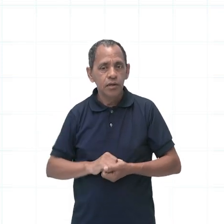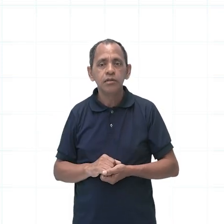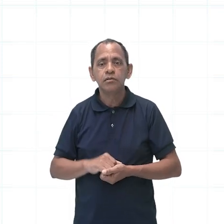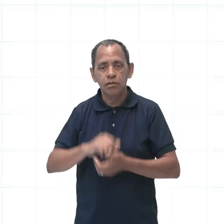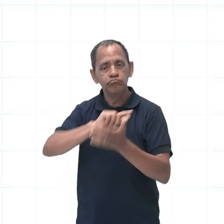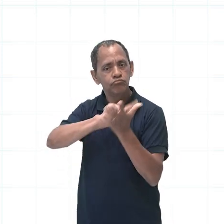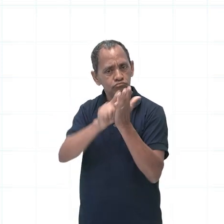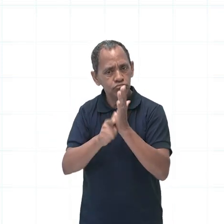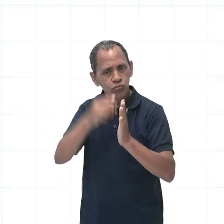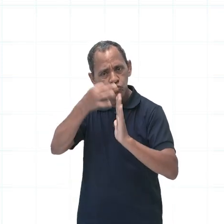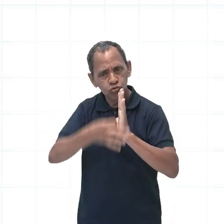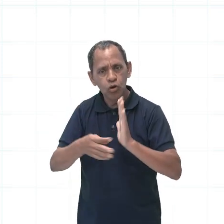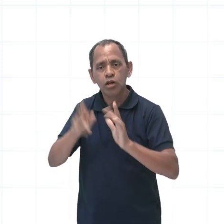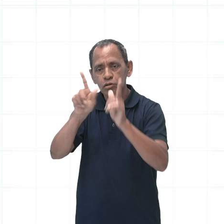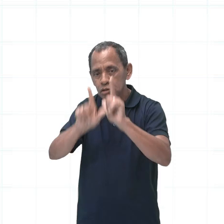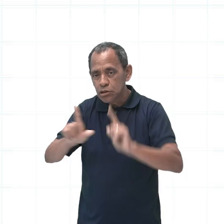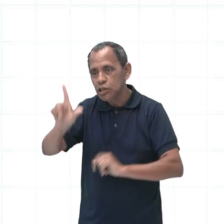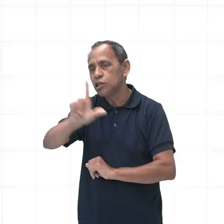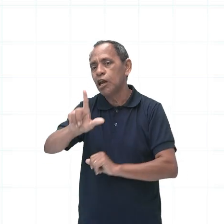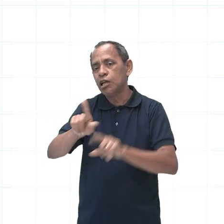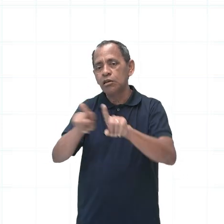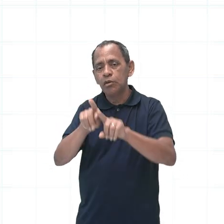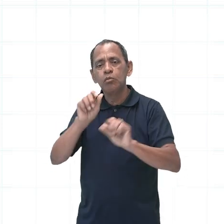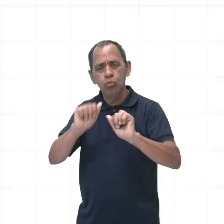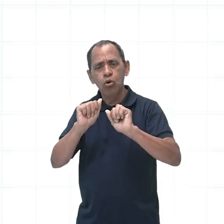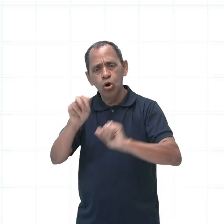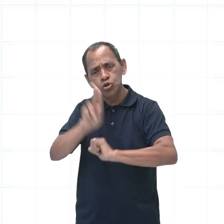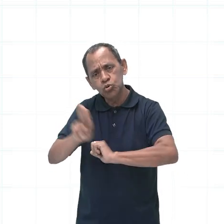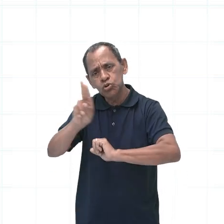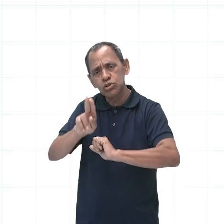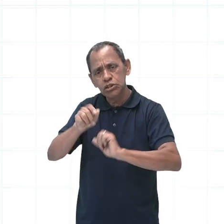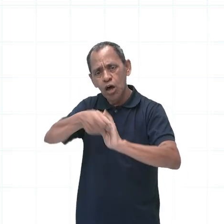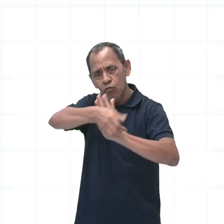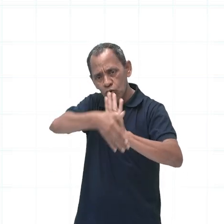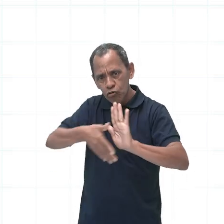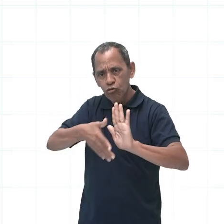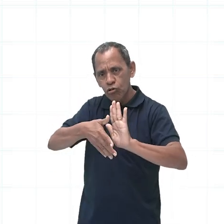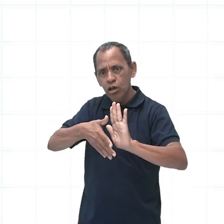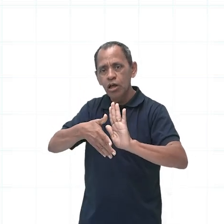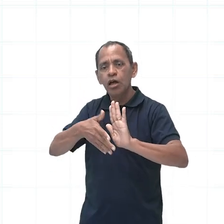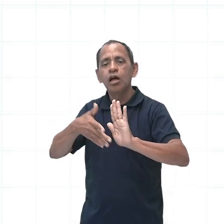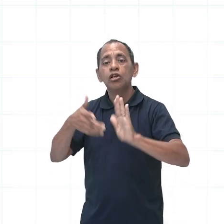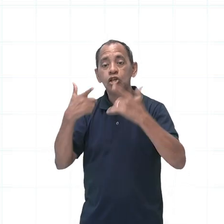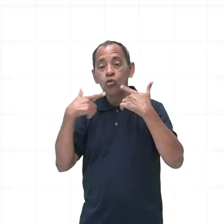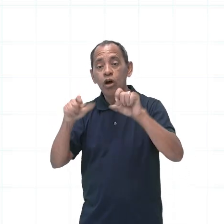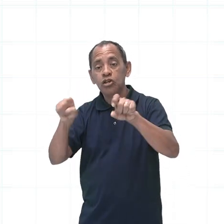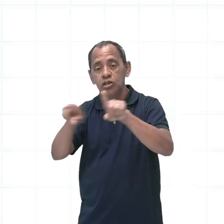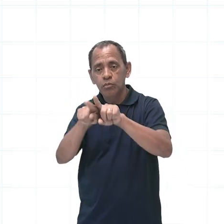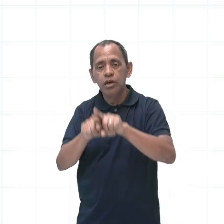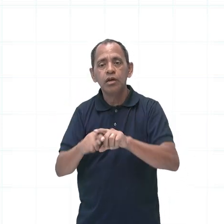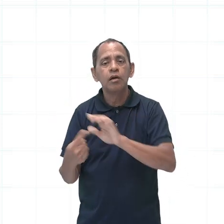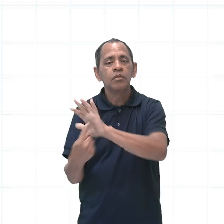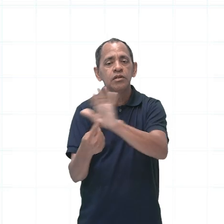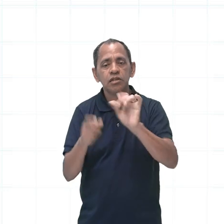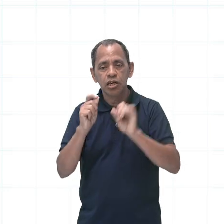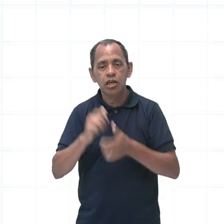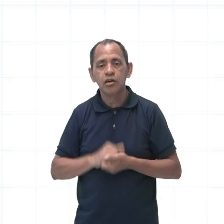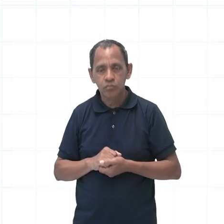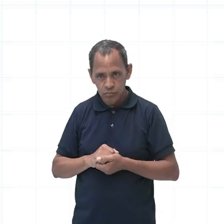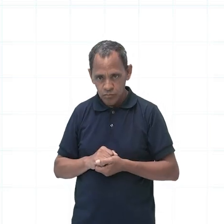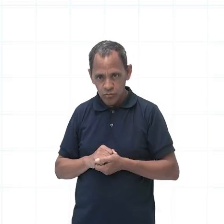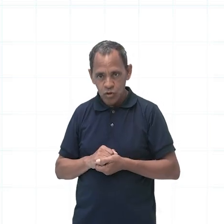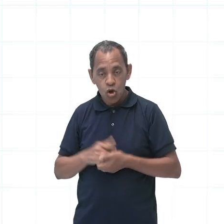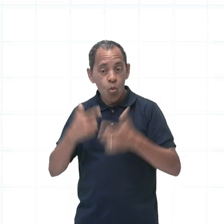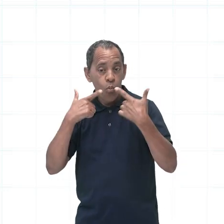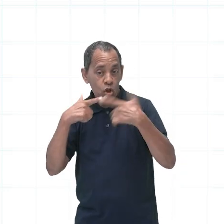gêneros textuais literários podem fazer uso das figuras de linguagem, apresentando assim uma linguagem criativa e com grande